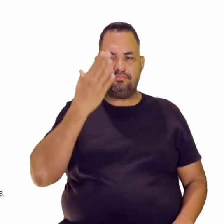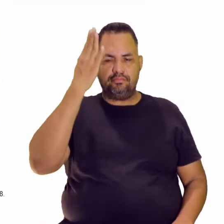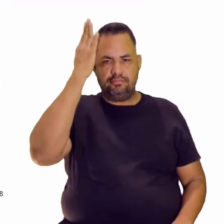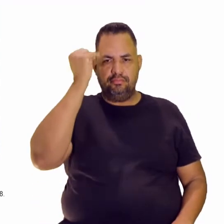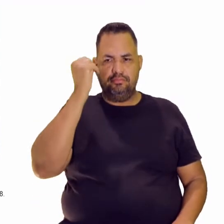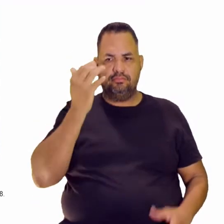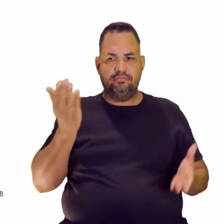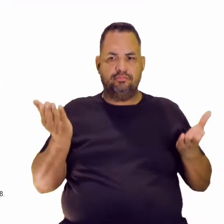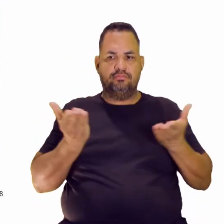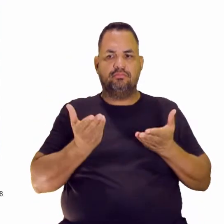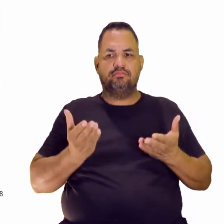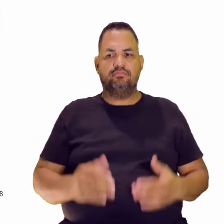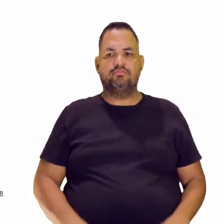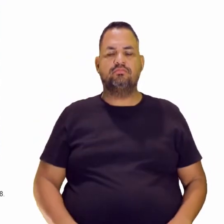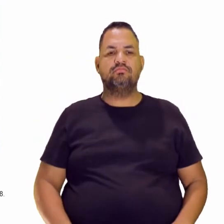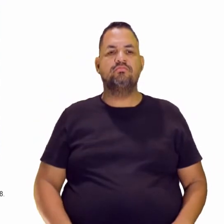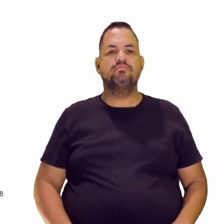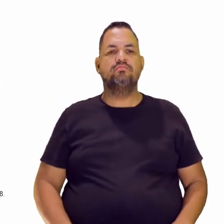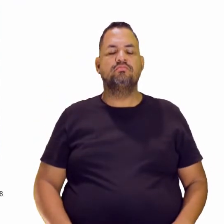atualmente,